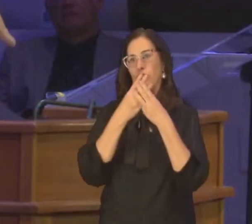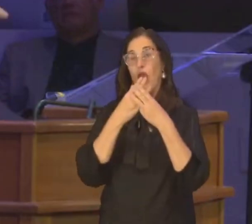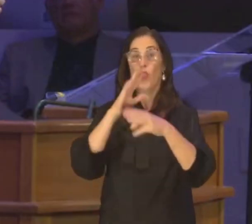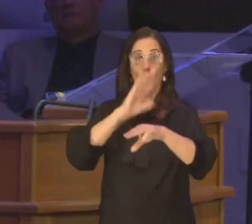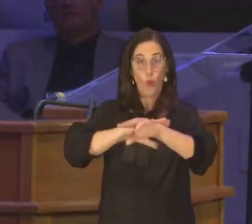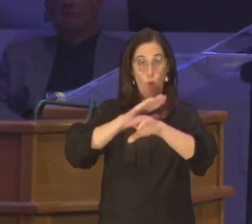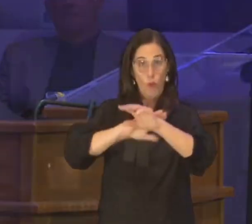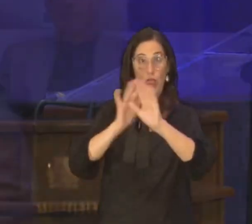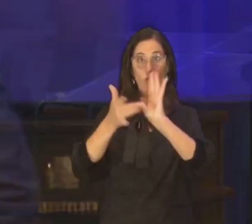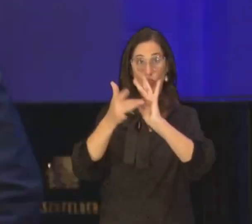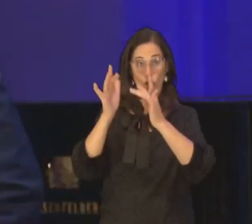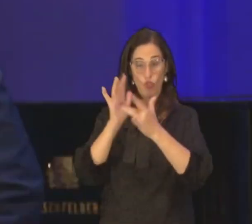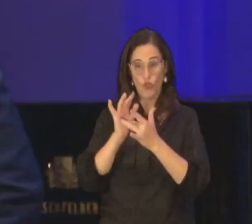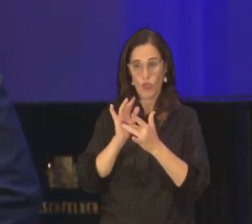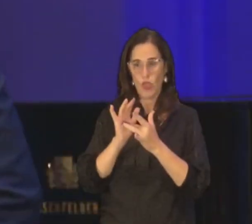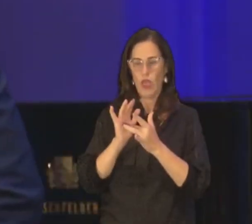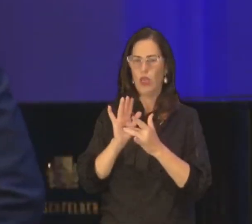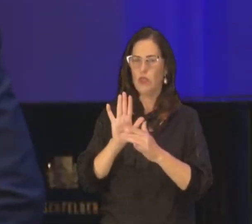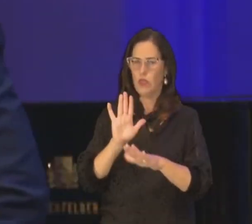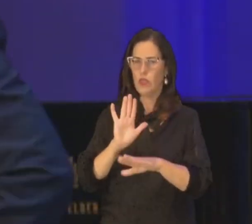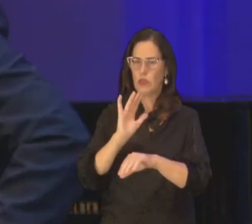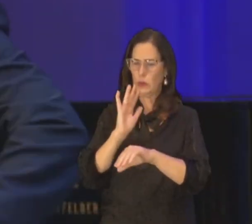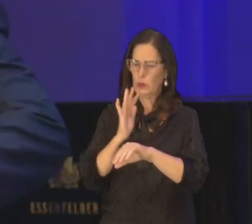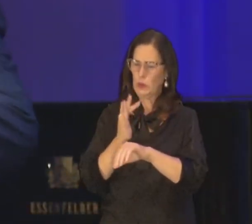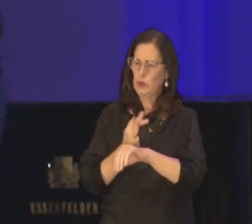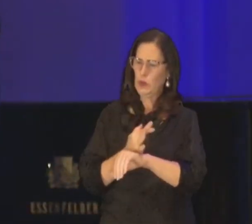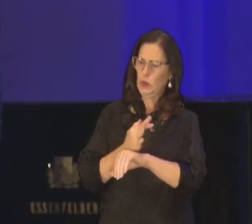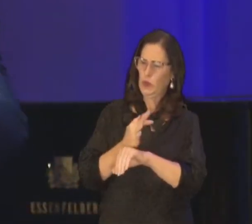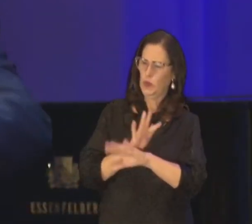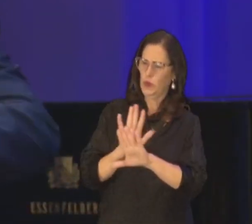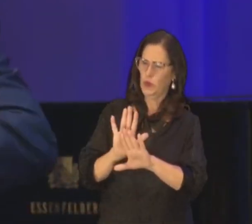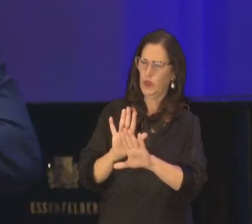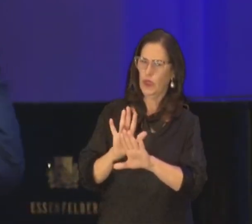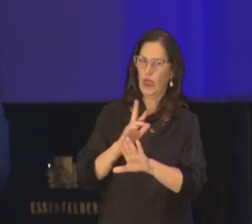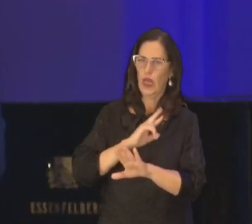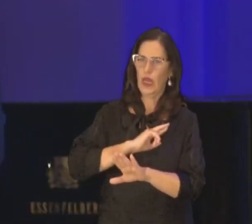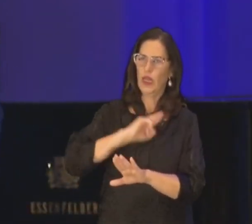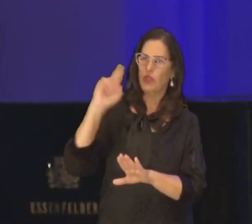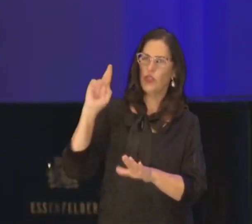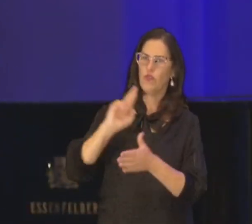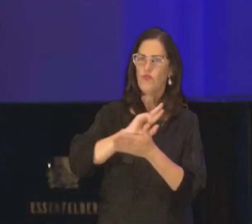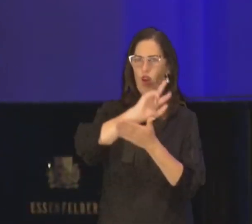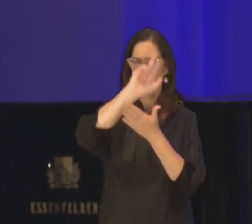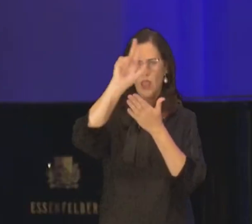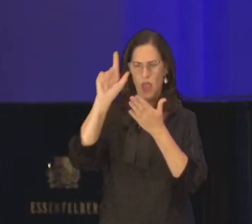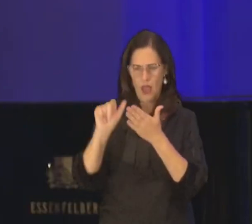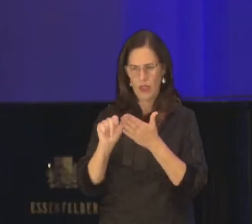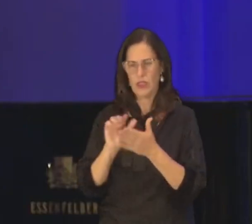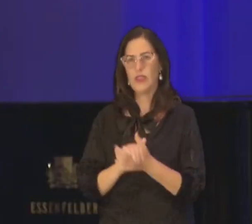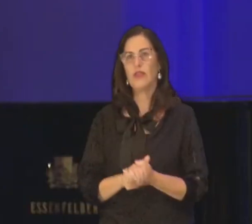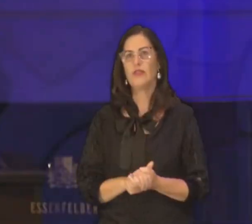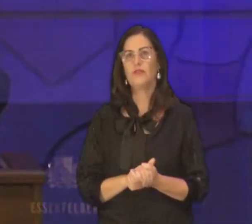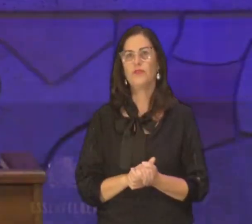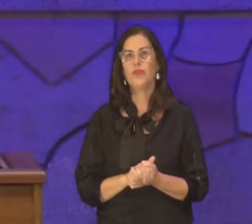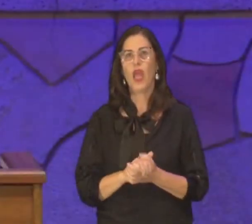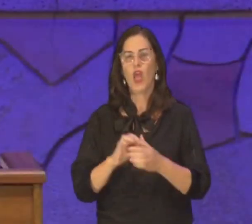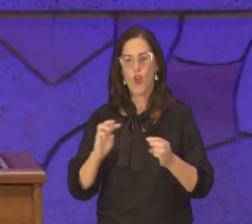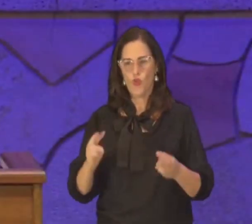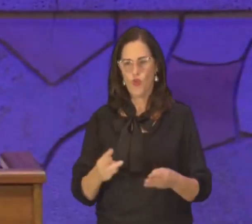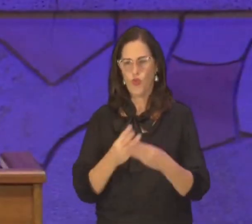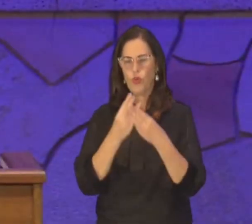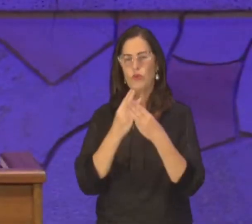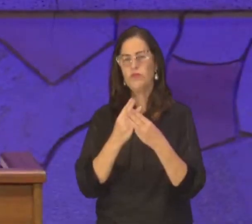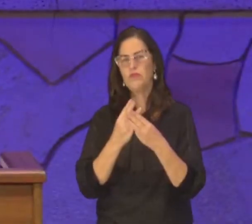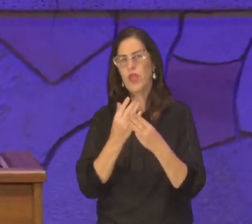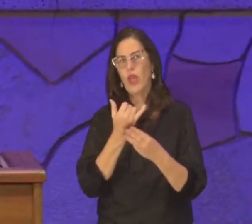Jesus havia uma tolerância não só com o cristianismo, mas com as religiões em geral, e o judaísmo era